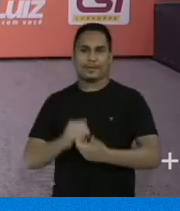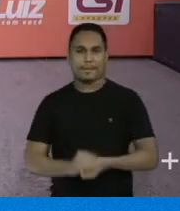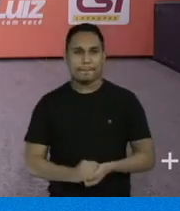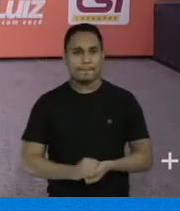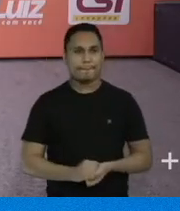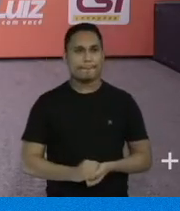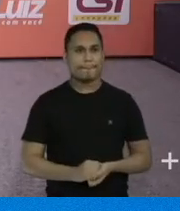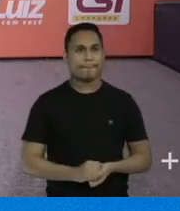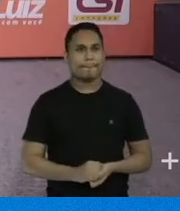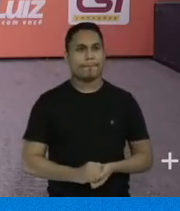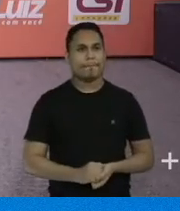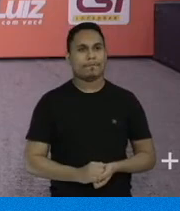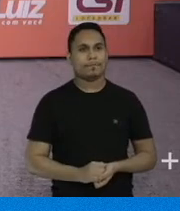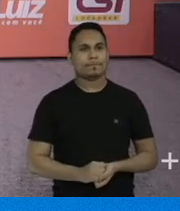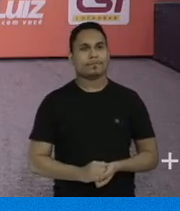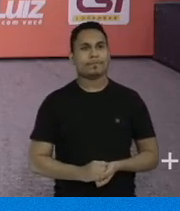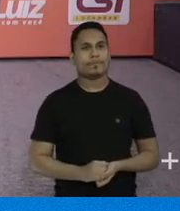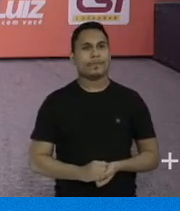Bom,